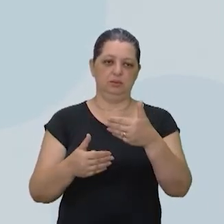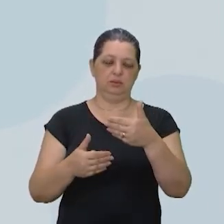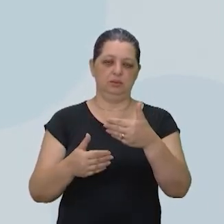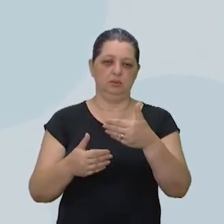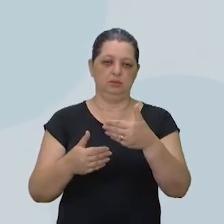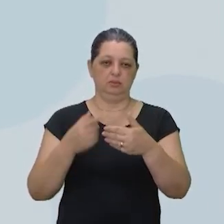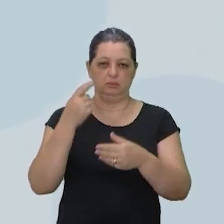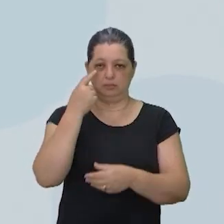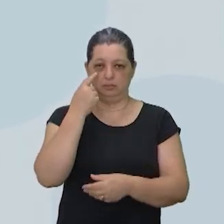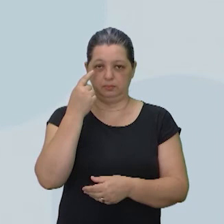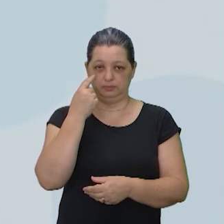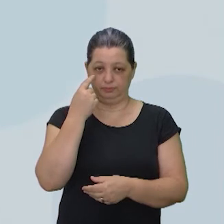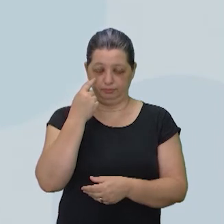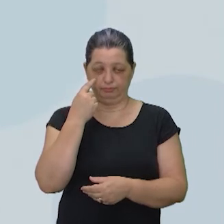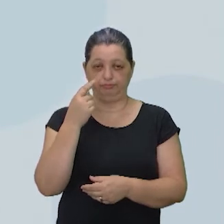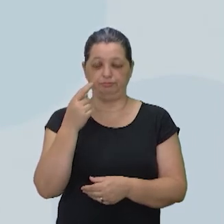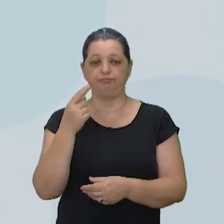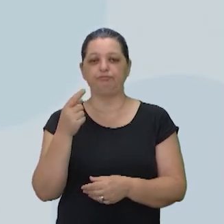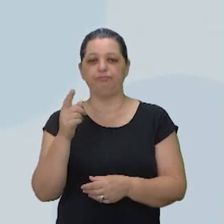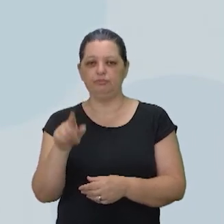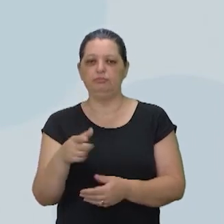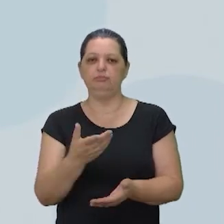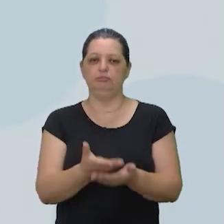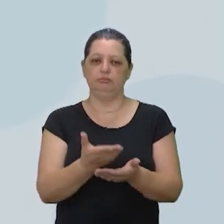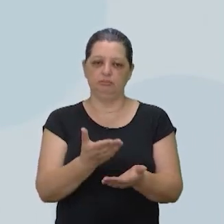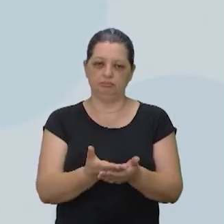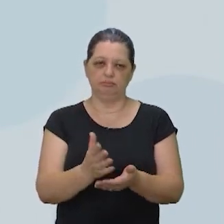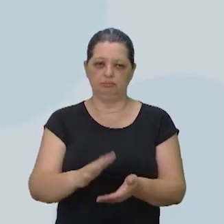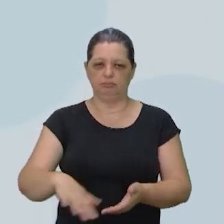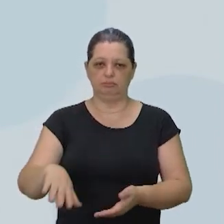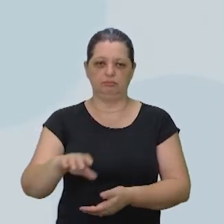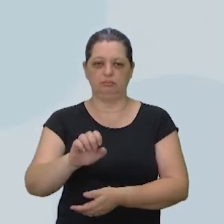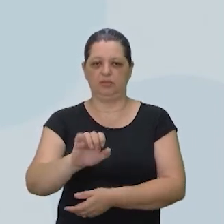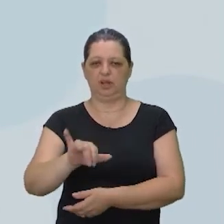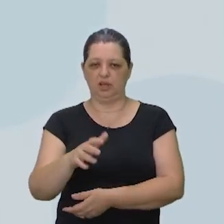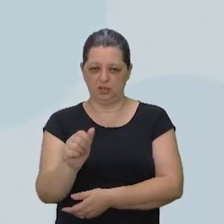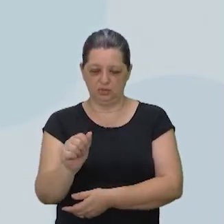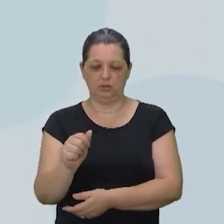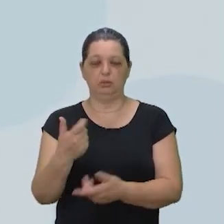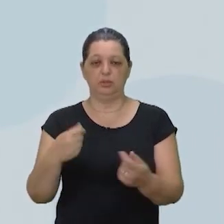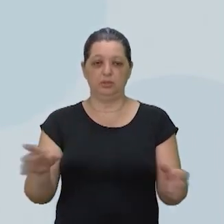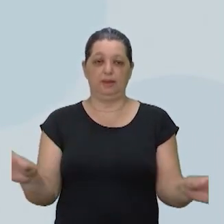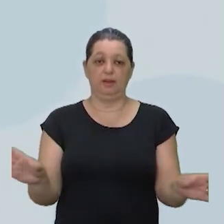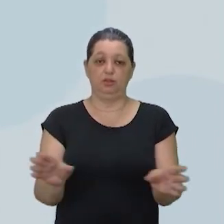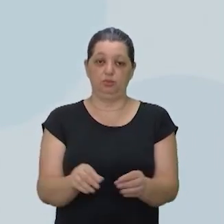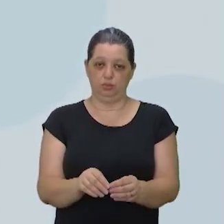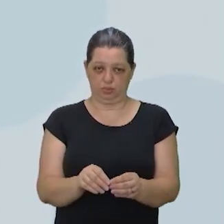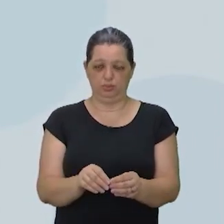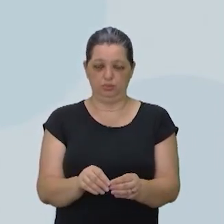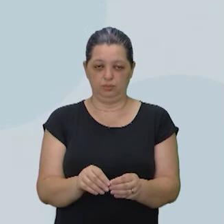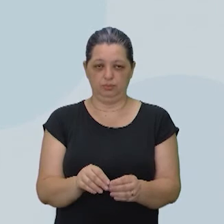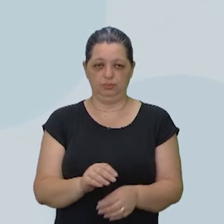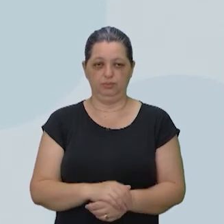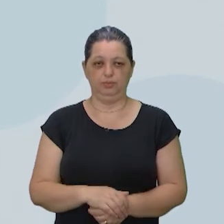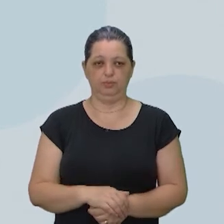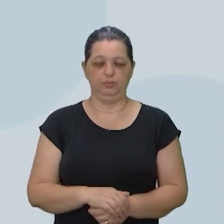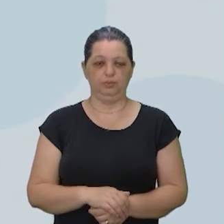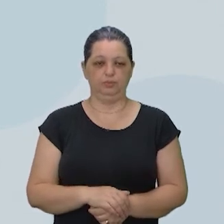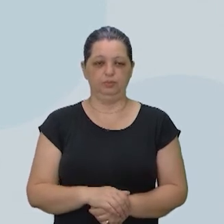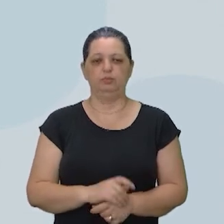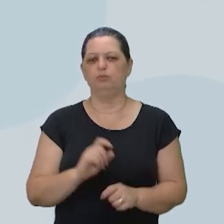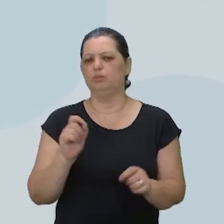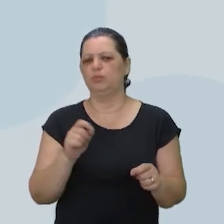Aqui, quando a gente trabalha no EJA, a gente tem que fazer resumões. E faz parte desse resumão,